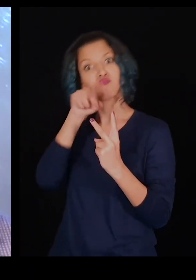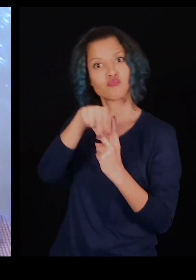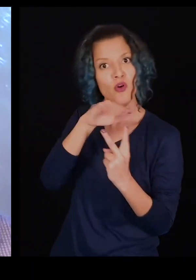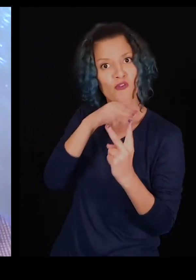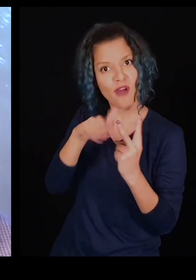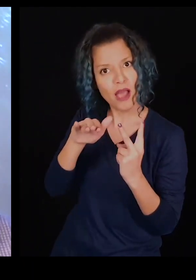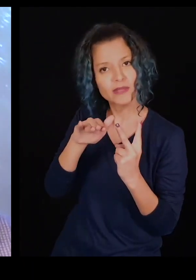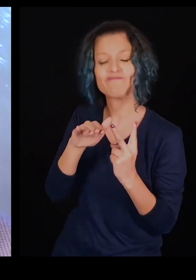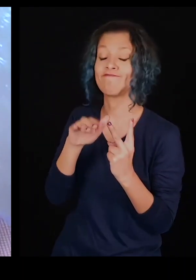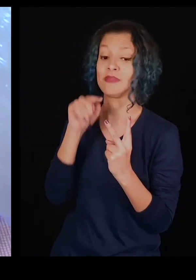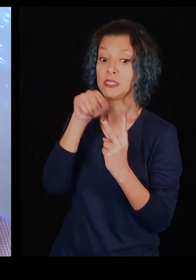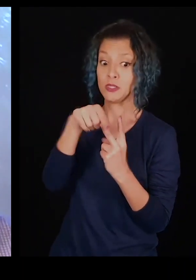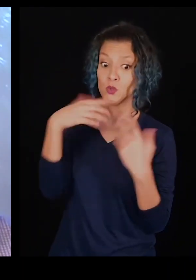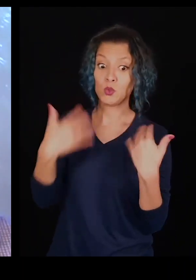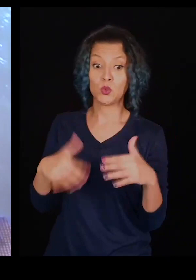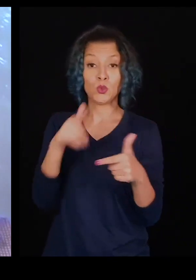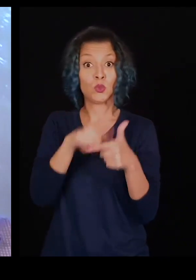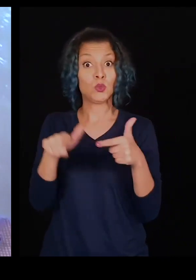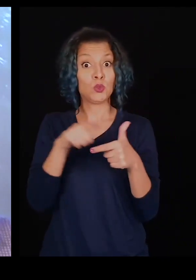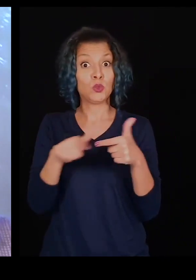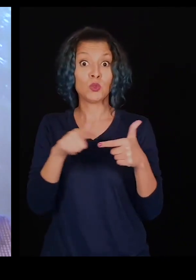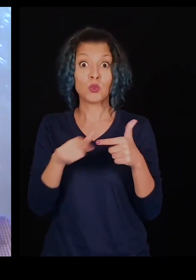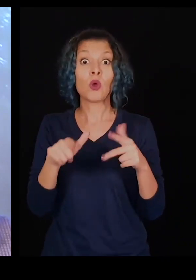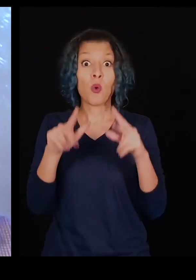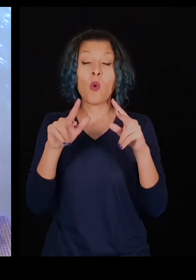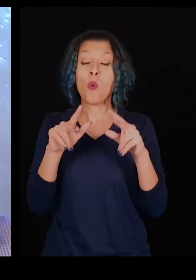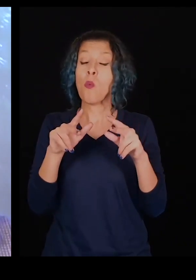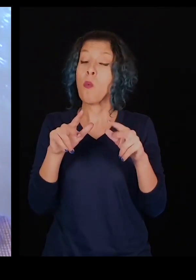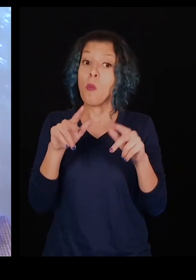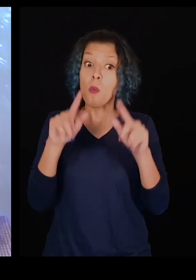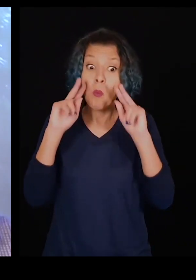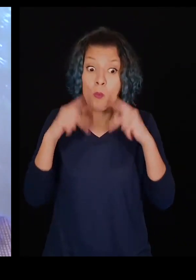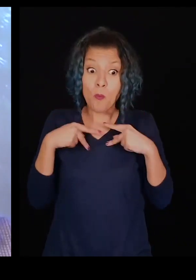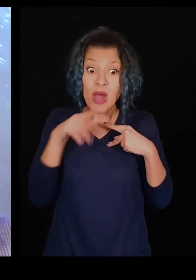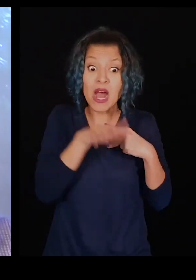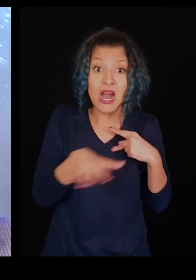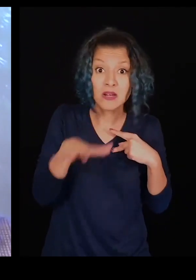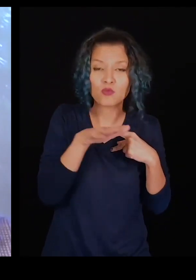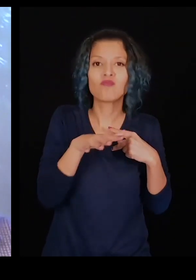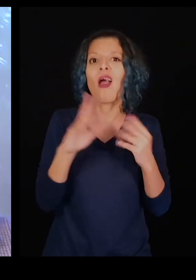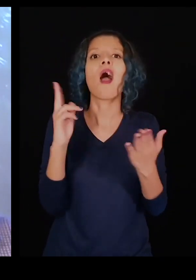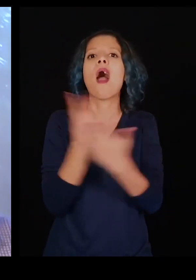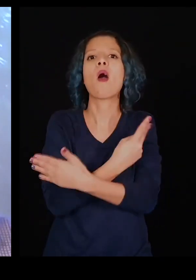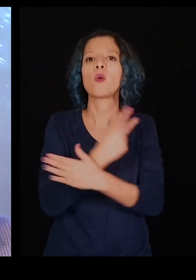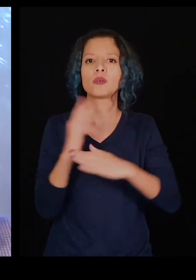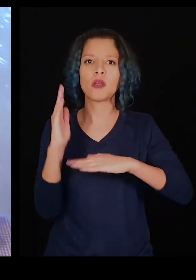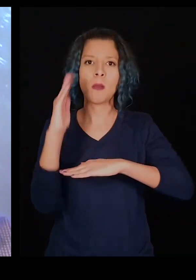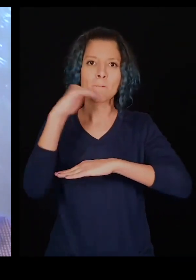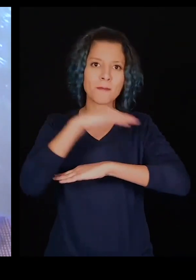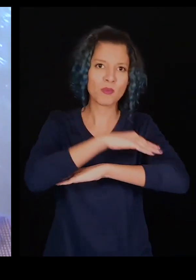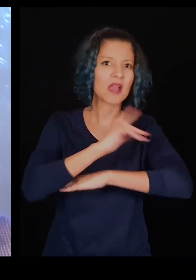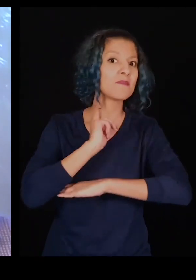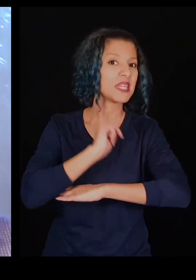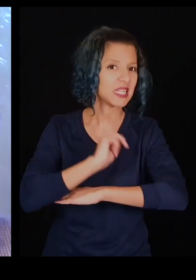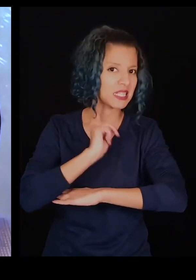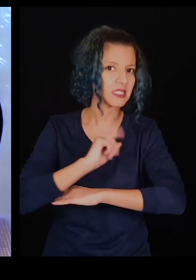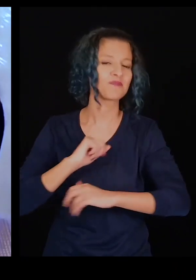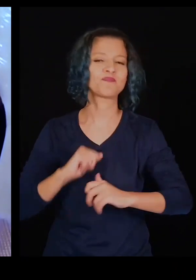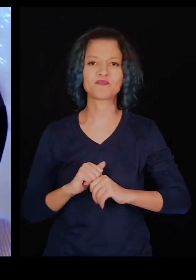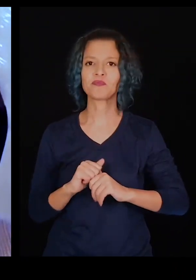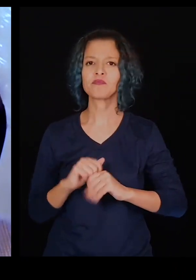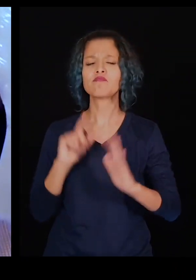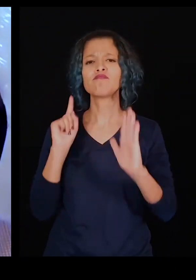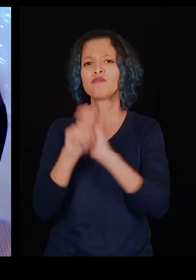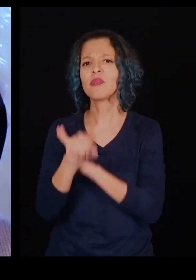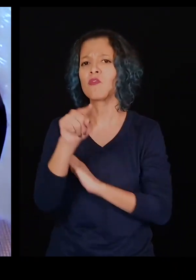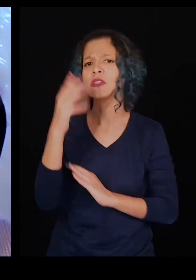humanitária, em Brumadinho, né? Essa demanda que surgiu lá atrás, a sua competência, a sua